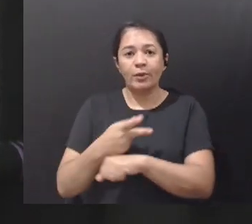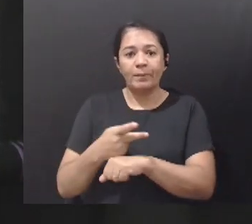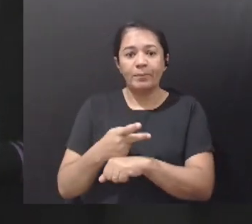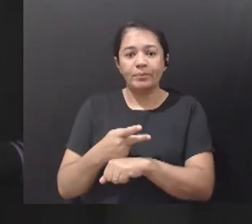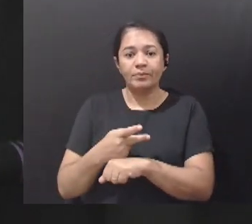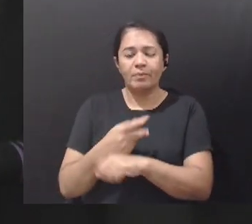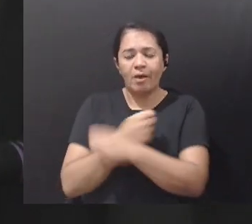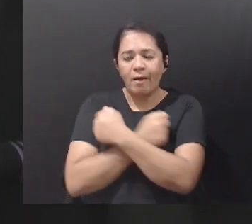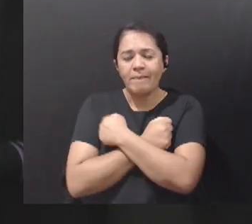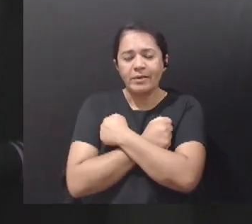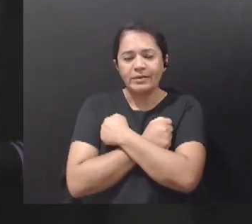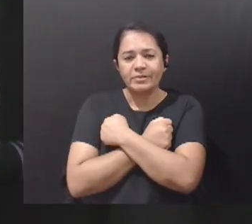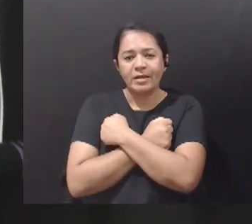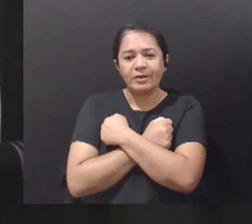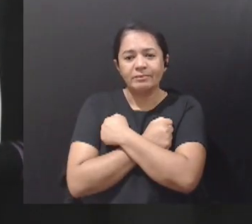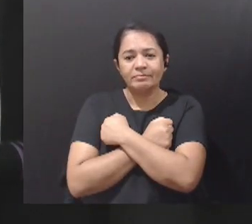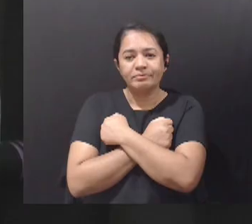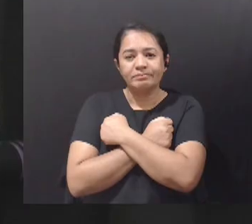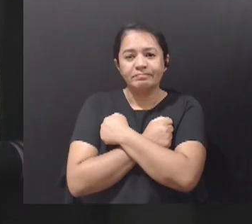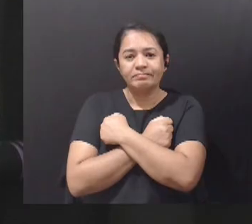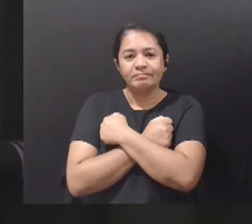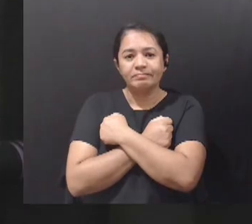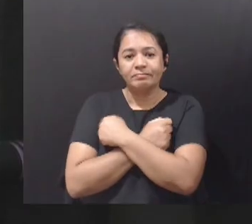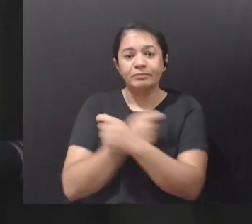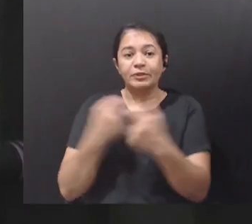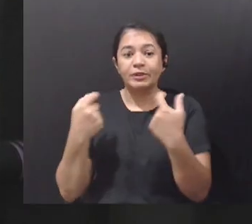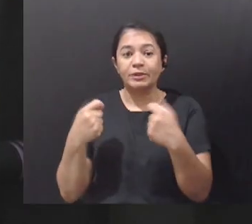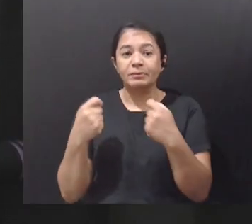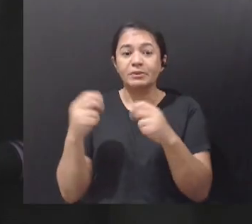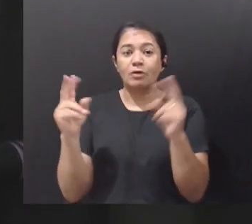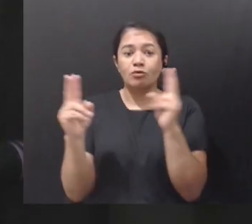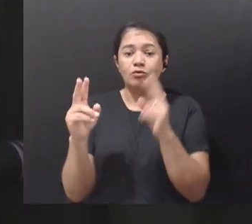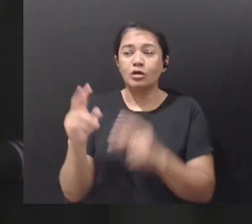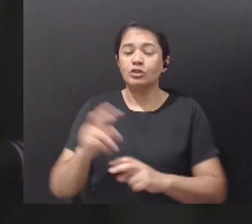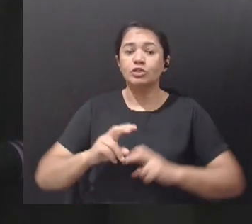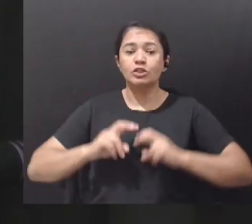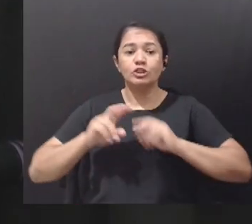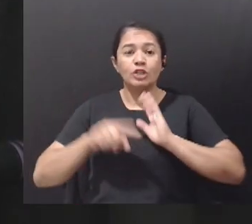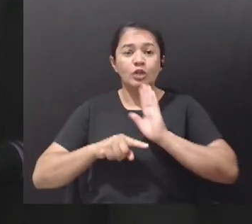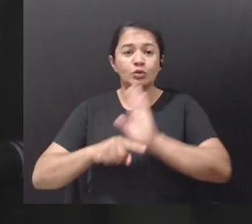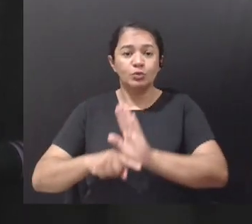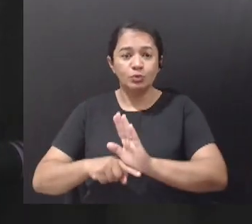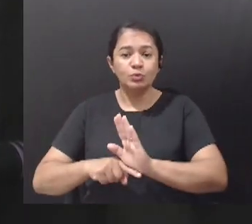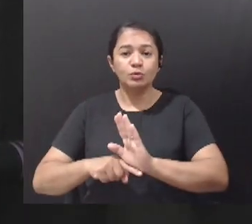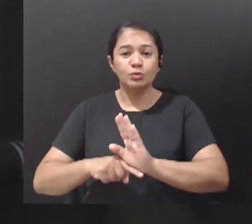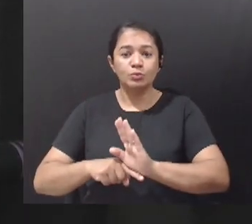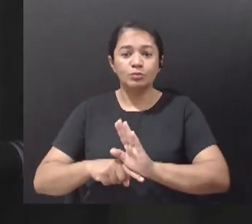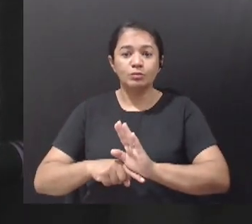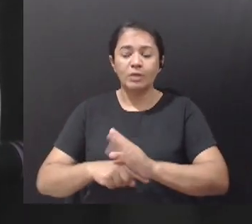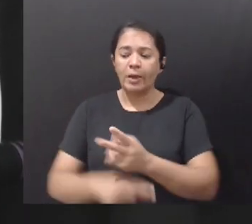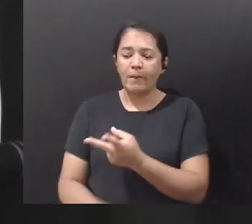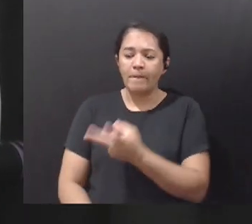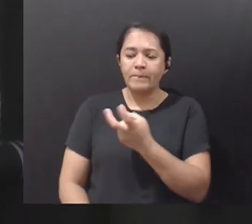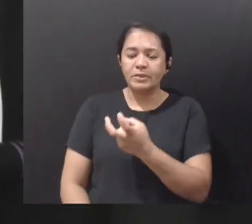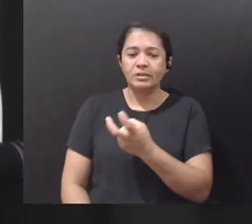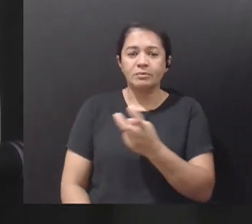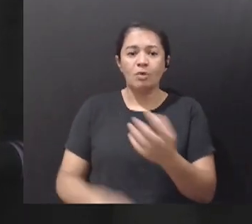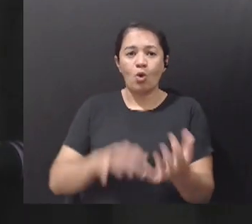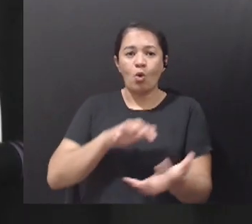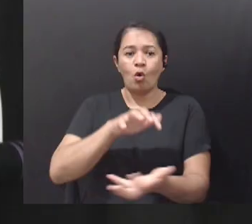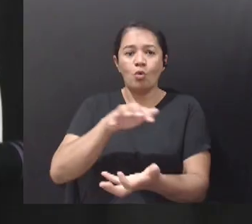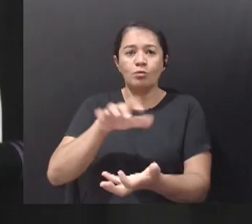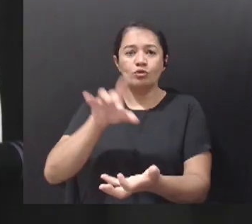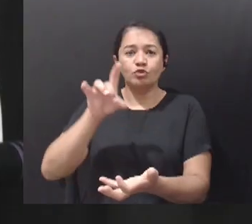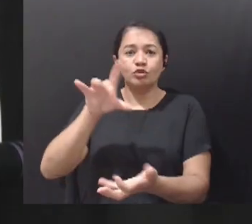bom sentido, que precisava de socorro, precisava de ajuda. Aí eu vi que o mundo não era só das crianças que